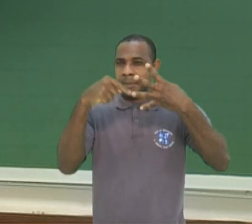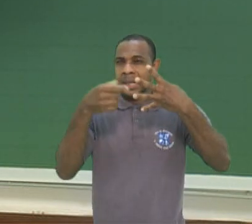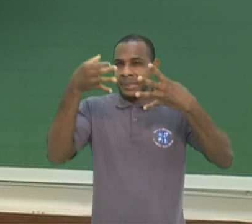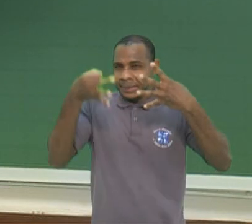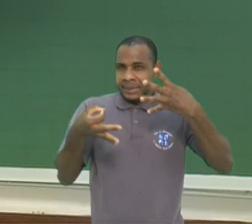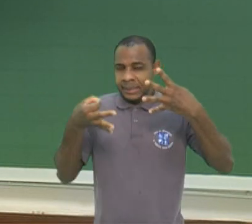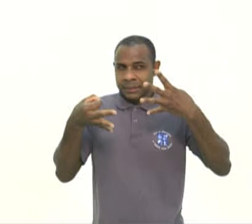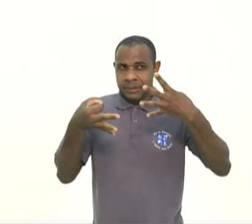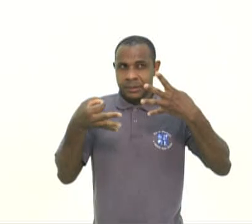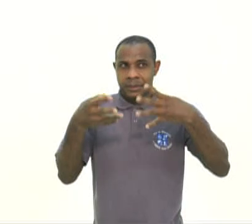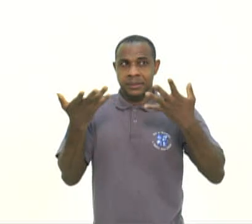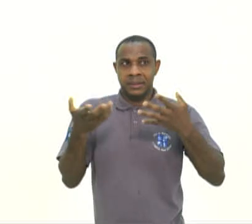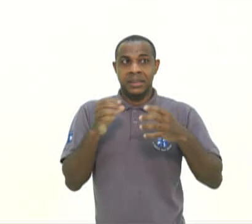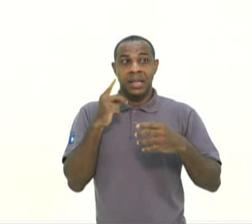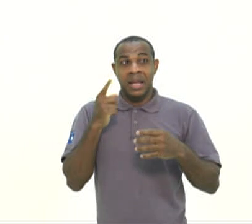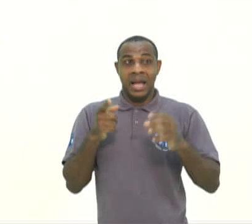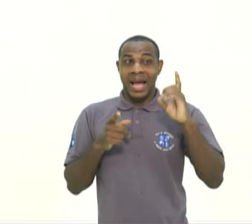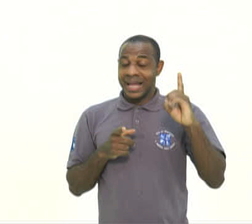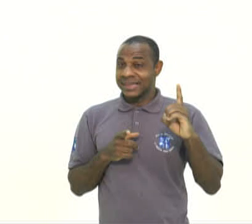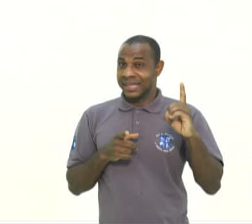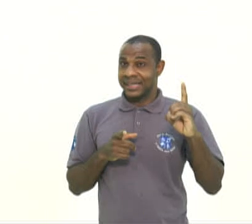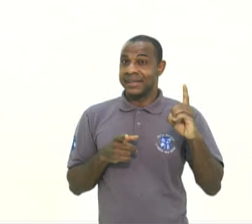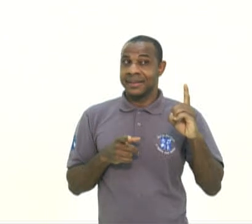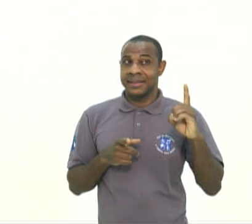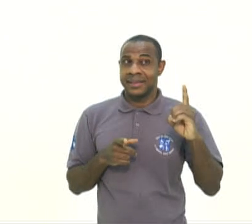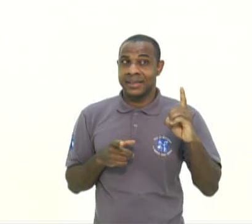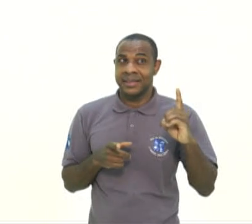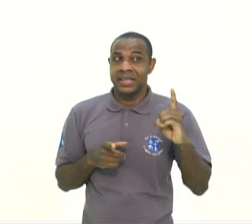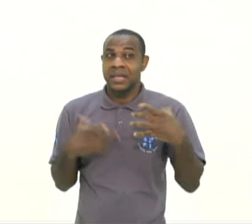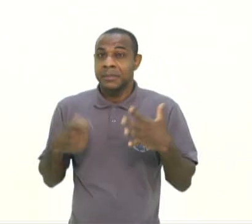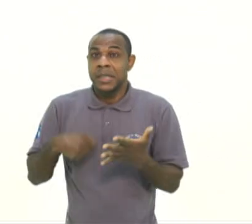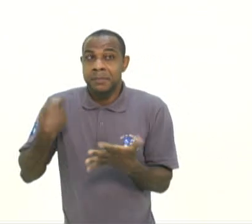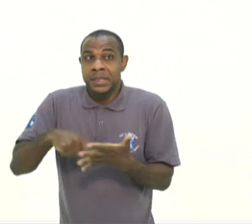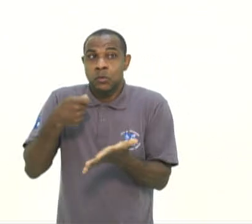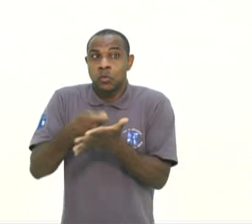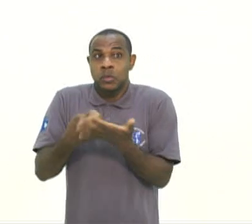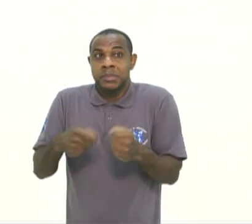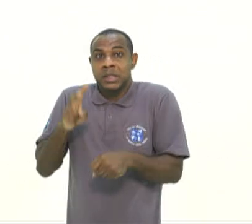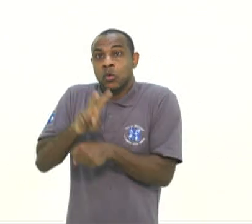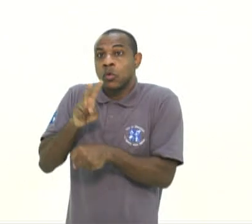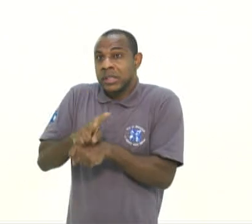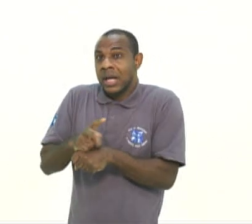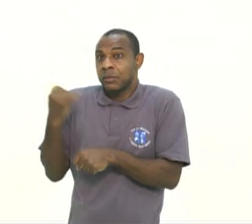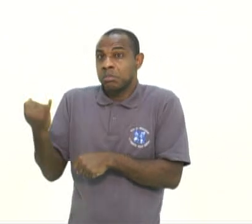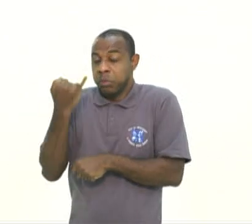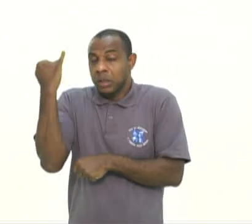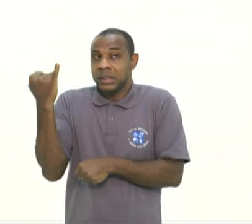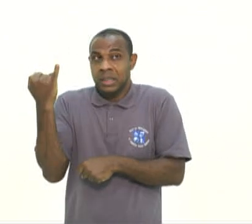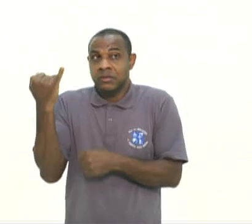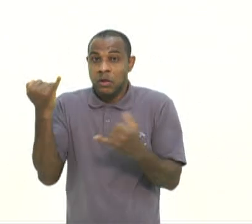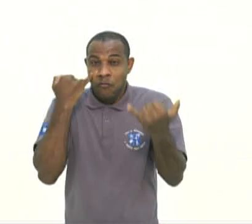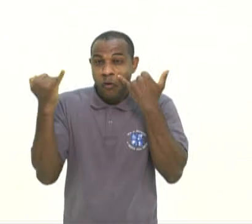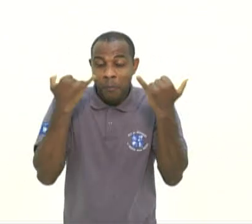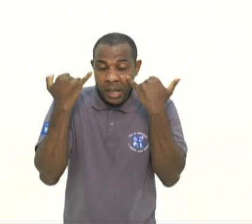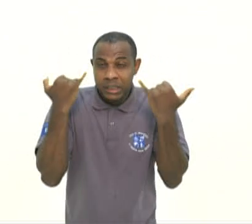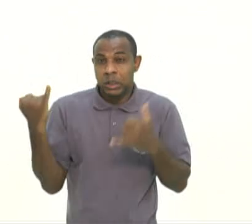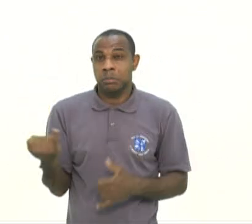vai perceber que a letra D, aquela que aponta que exige cuidados e